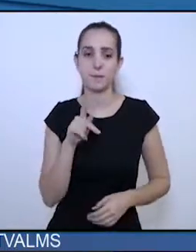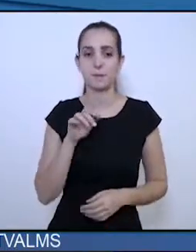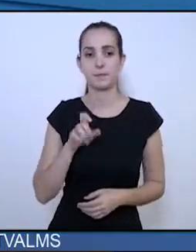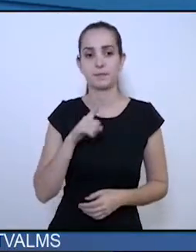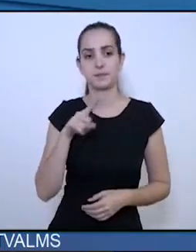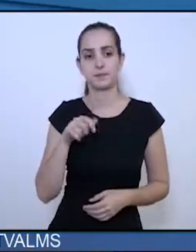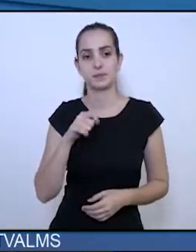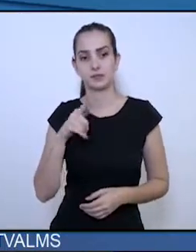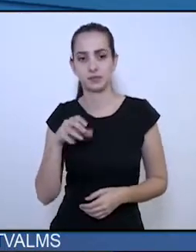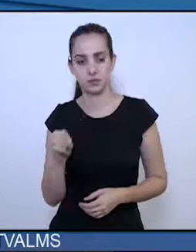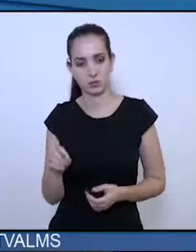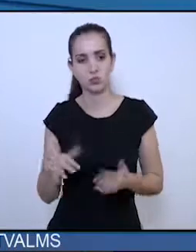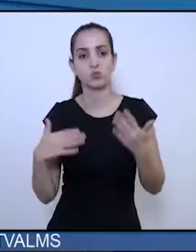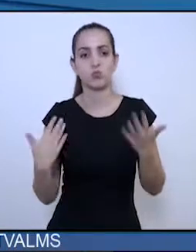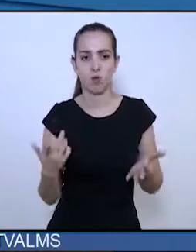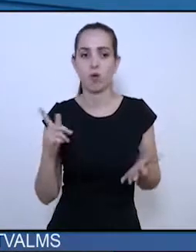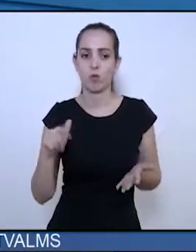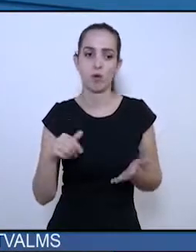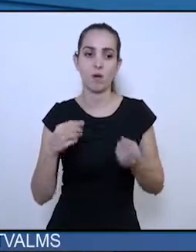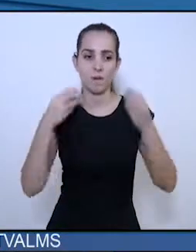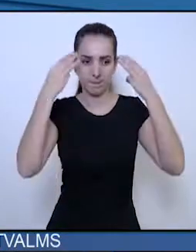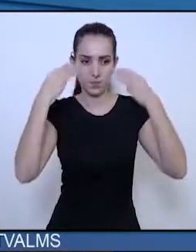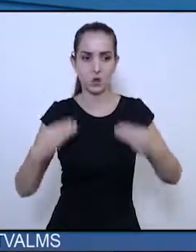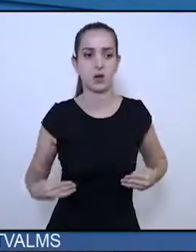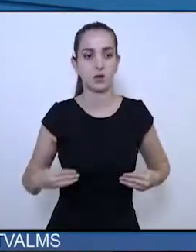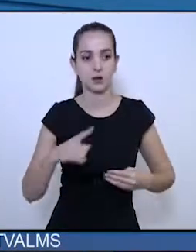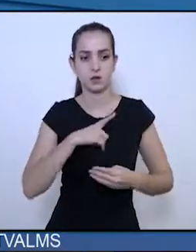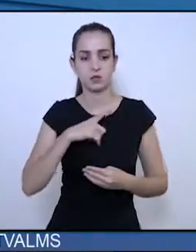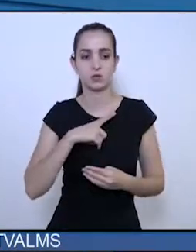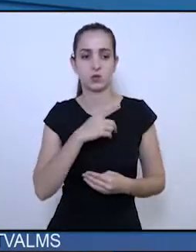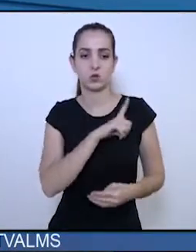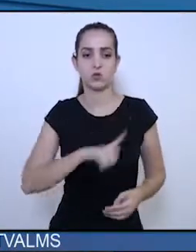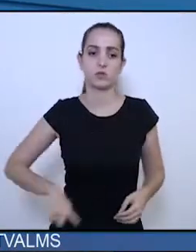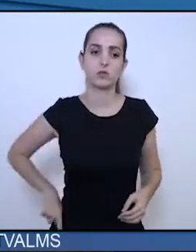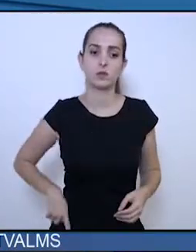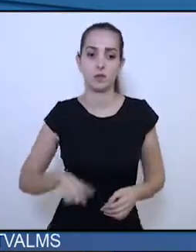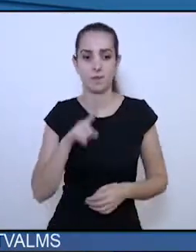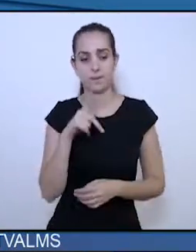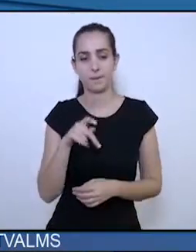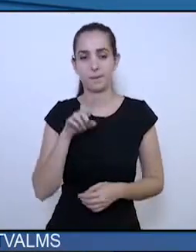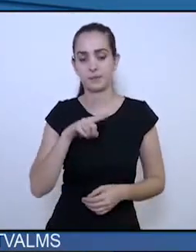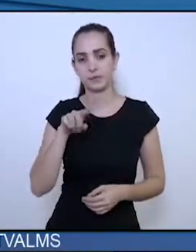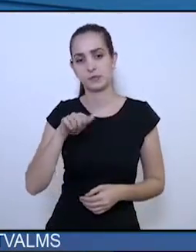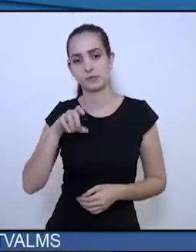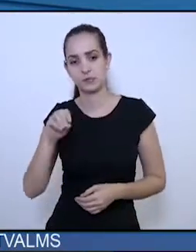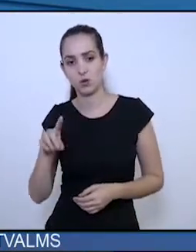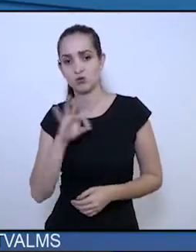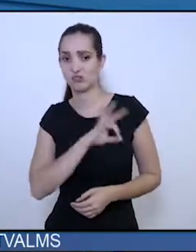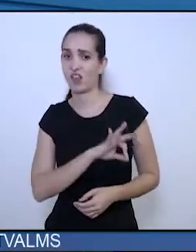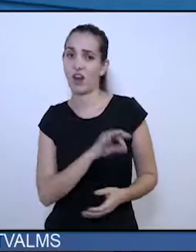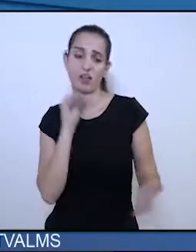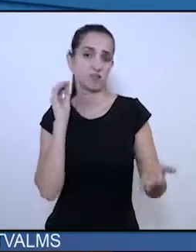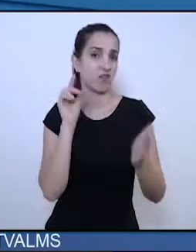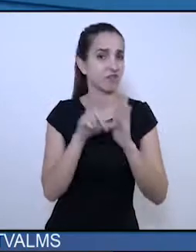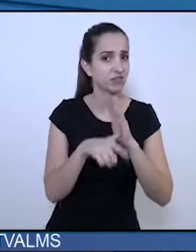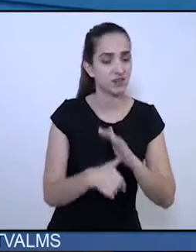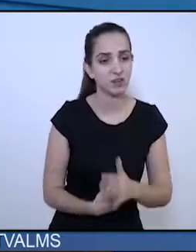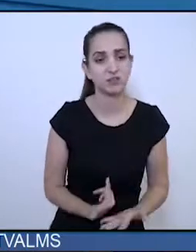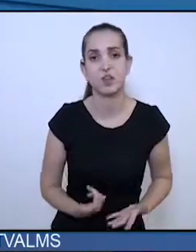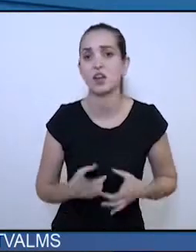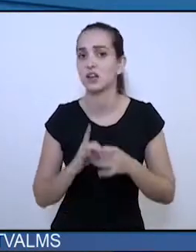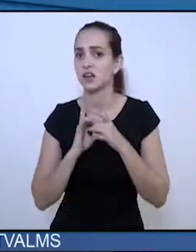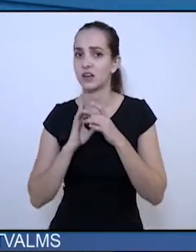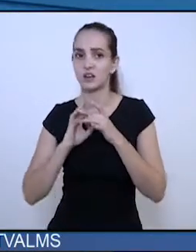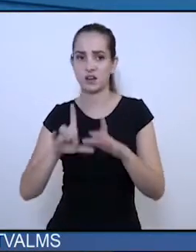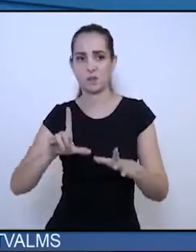Pezão, que moral que tem um governador Pezão, que atrasa salários, que permite greve